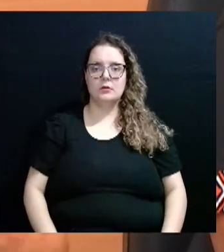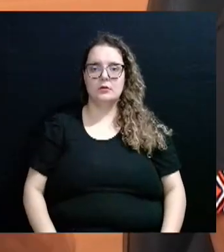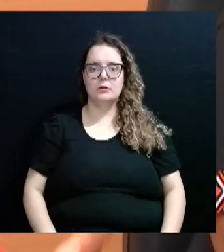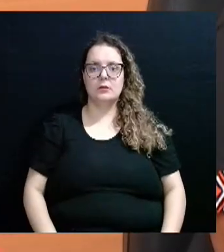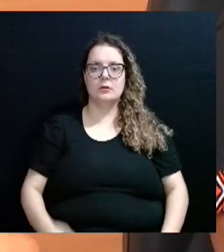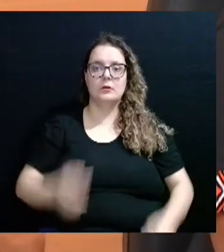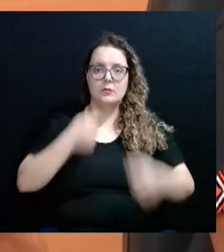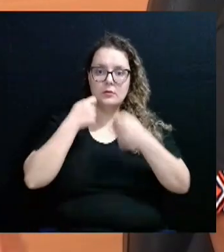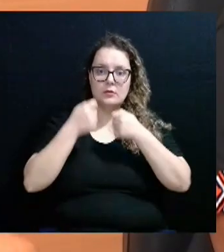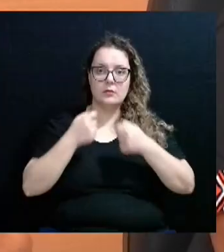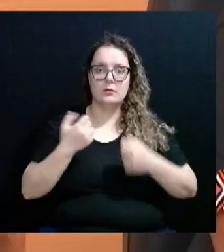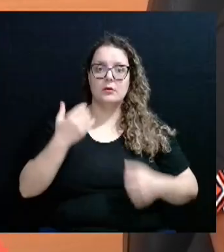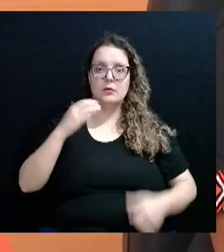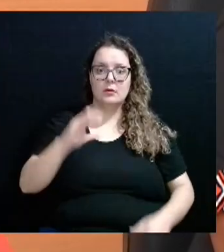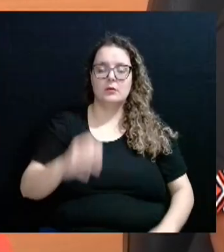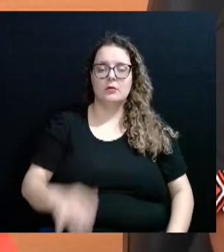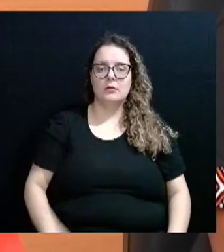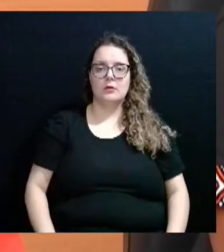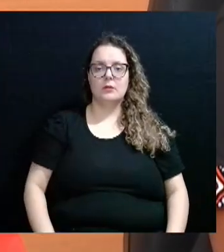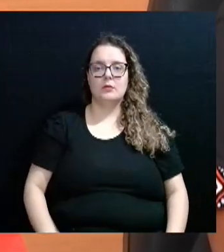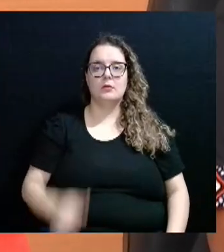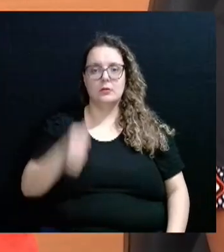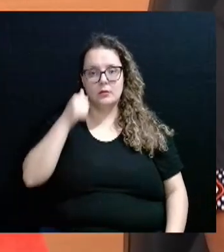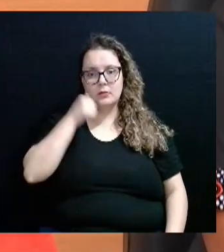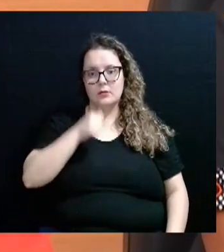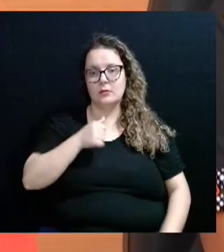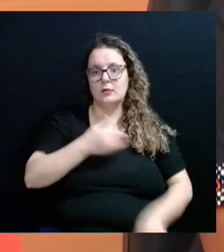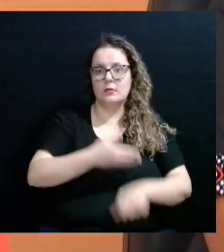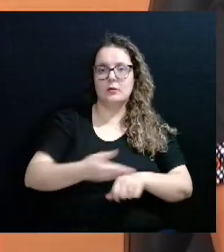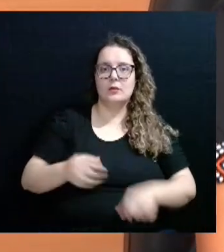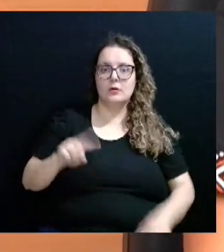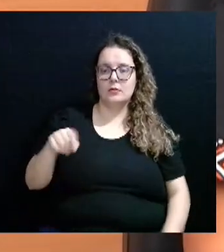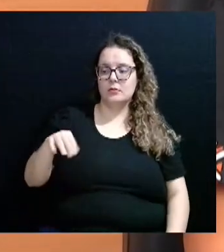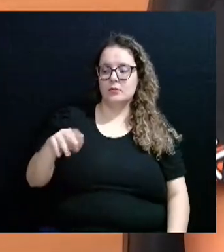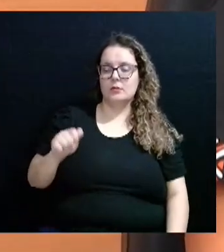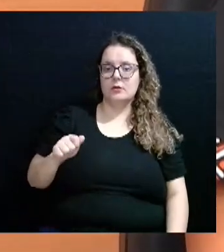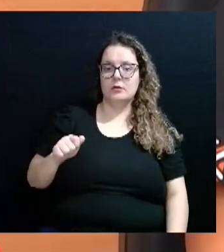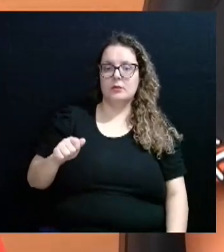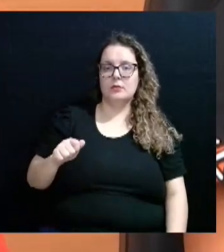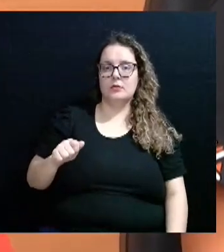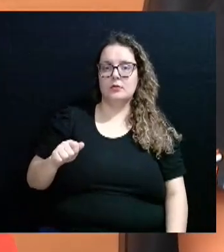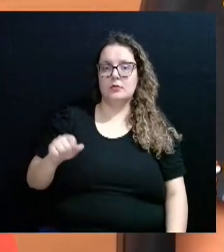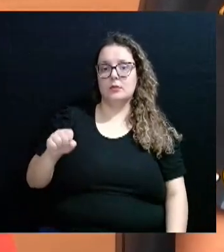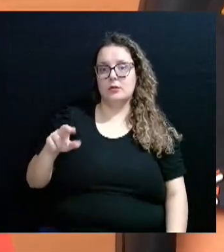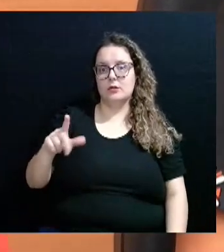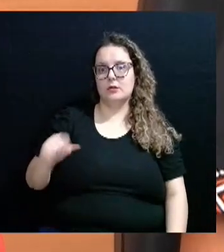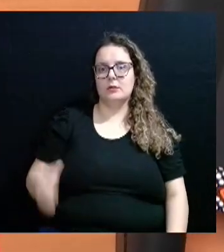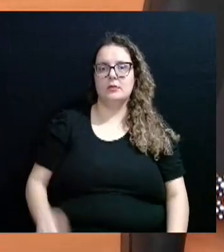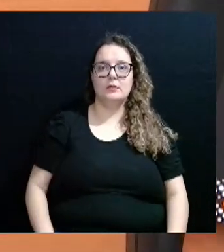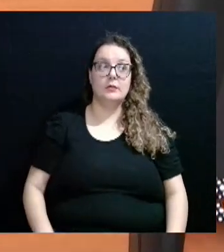tona. Uma moça branca da Zona Sul dos Estados Unidos. Podia ser, né? Mas